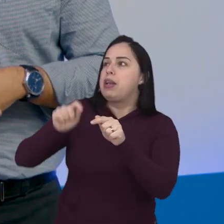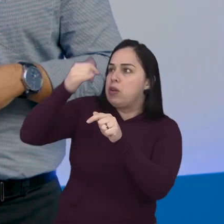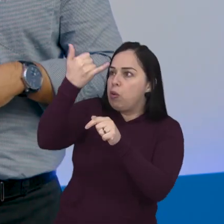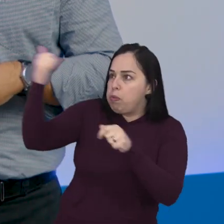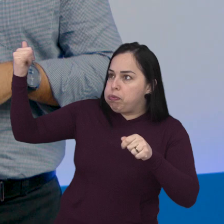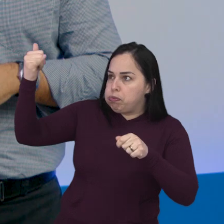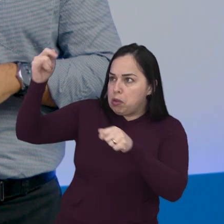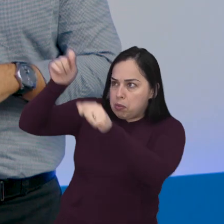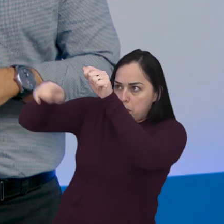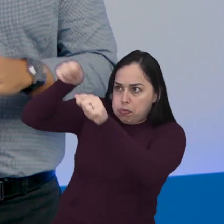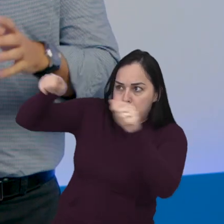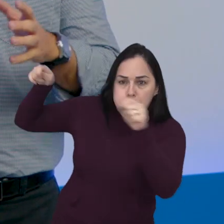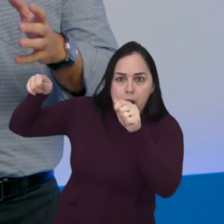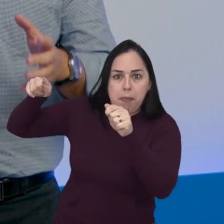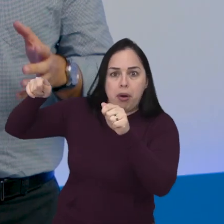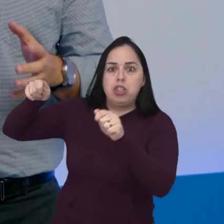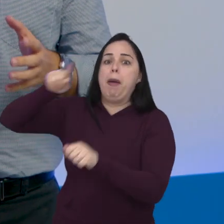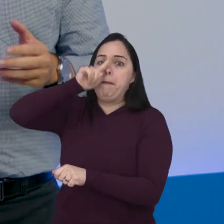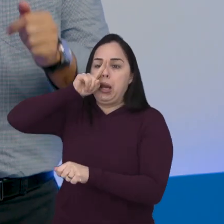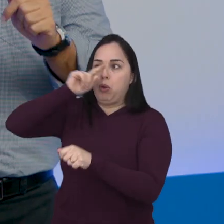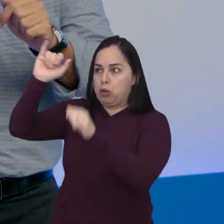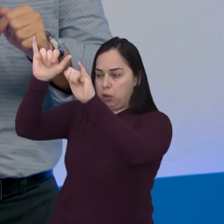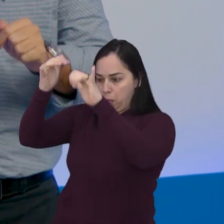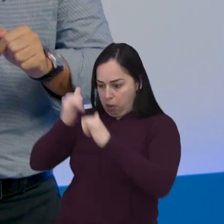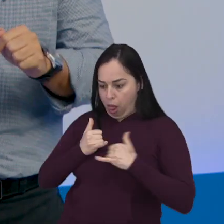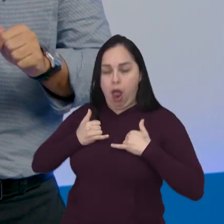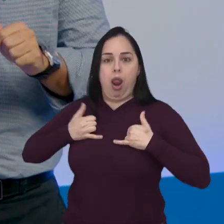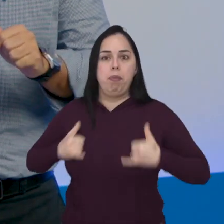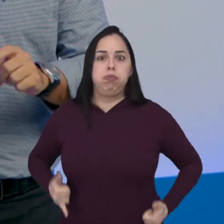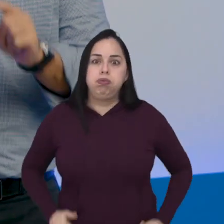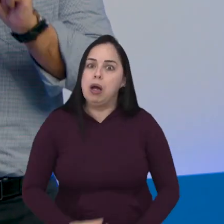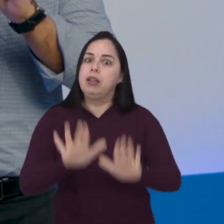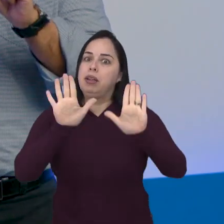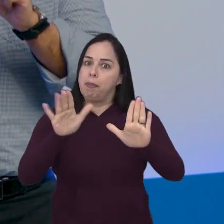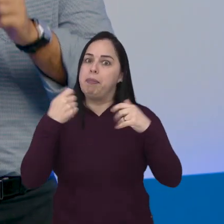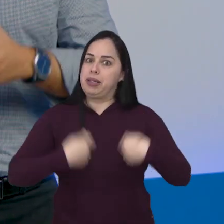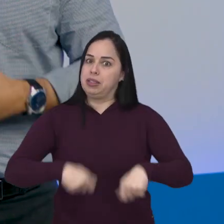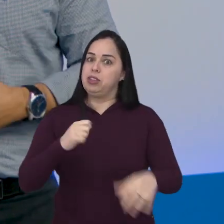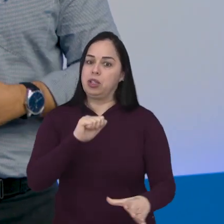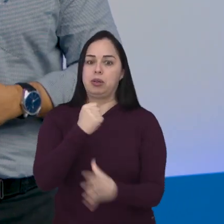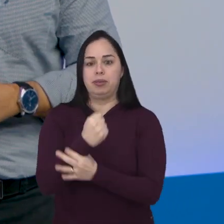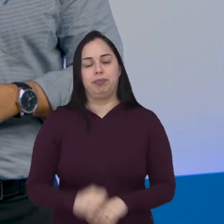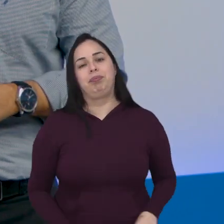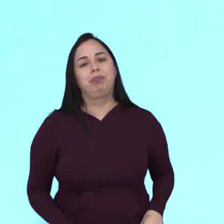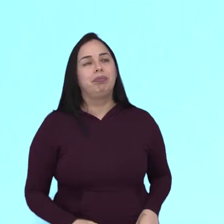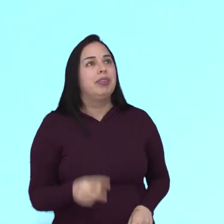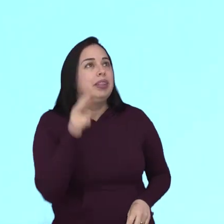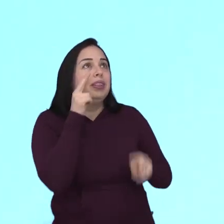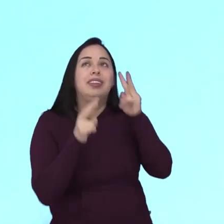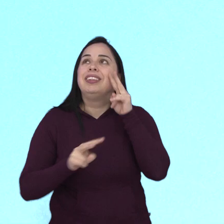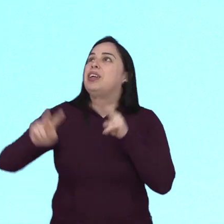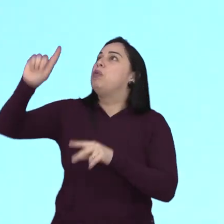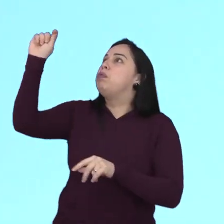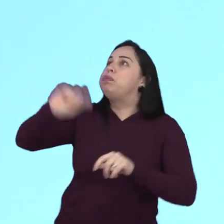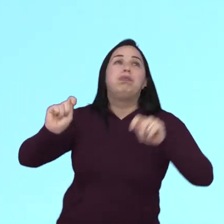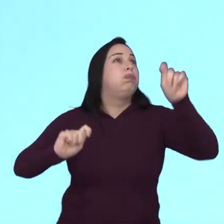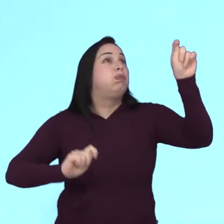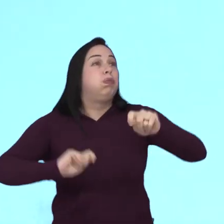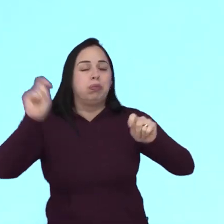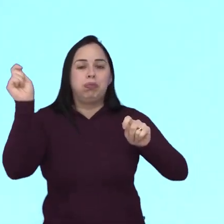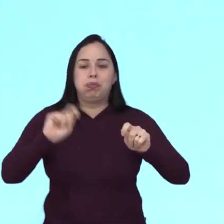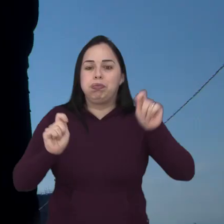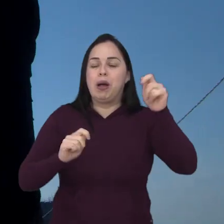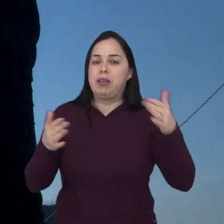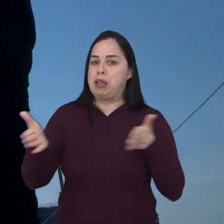na fiação podem causar curto-circuito com riscos à nossa vida. Então, segurança em primeiro lugar. É só olhar para o céu e elas